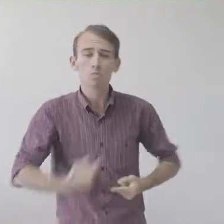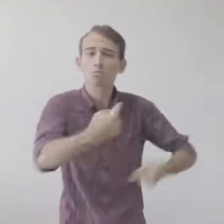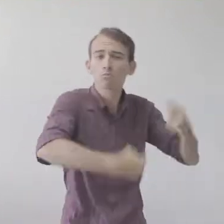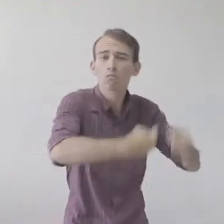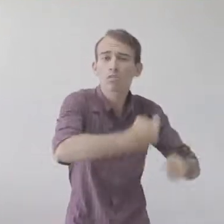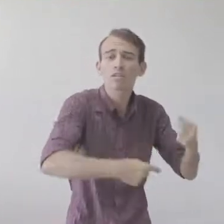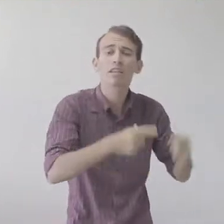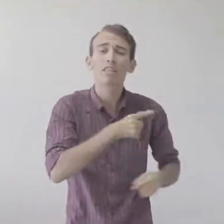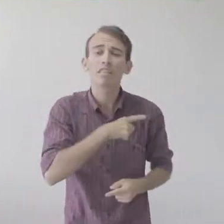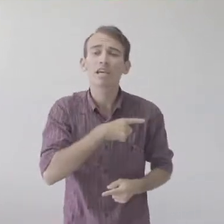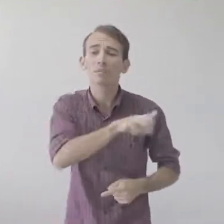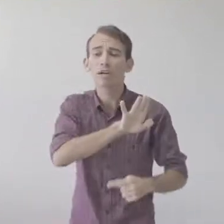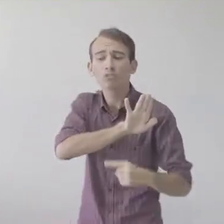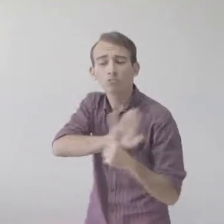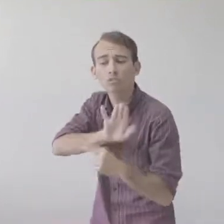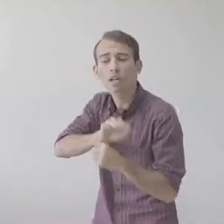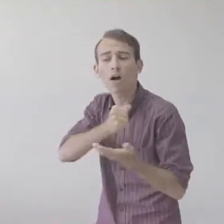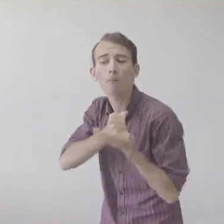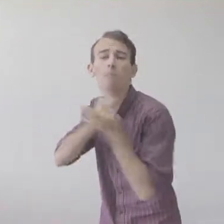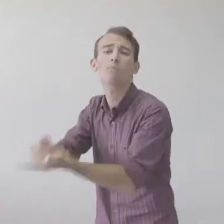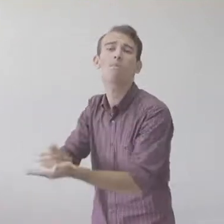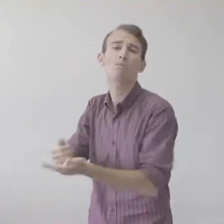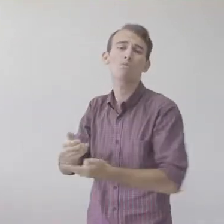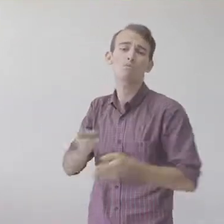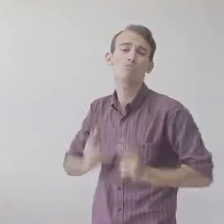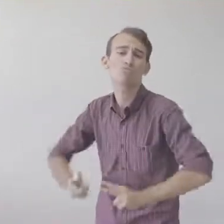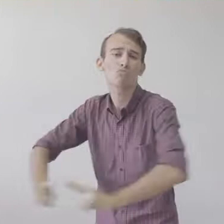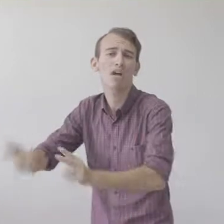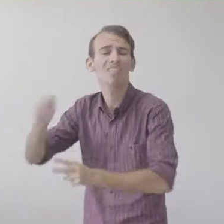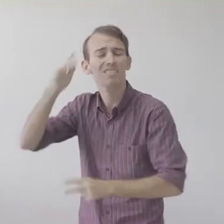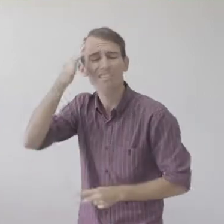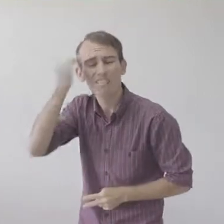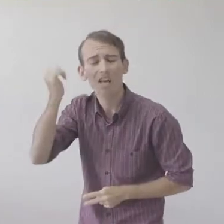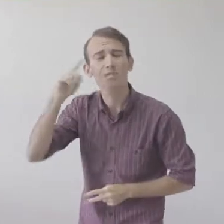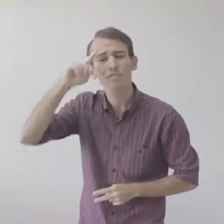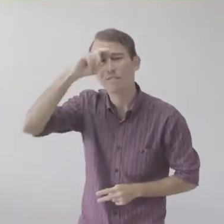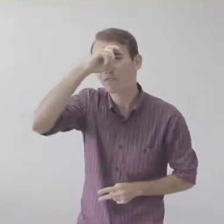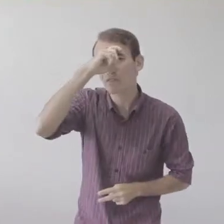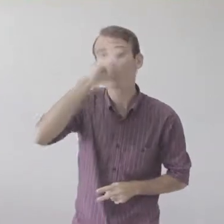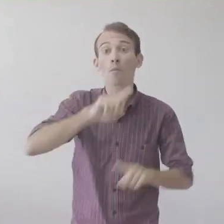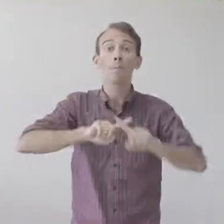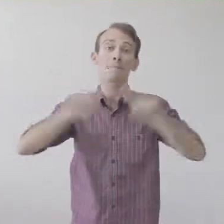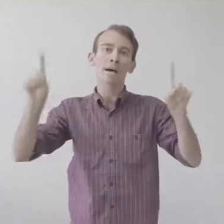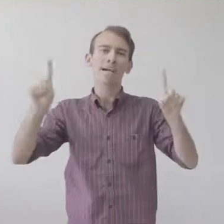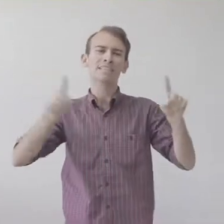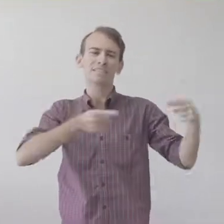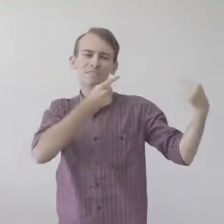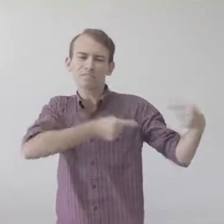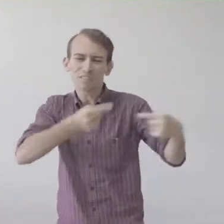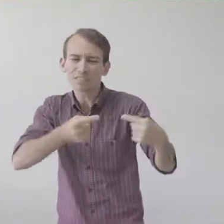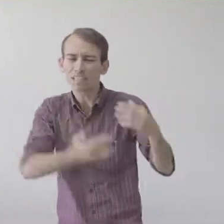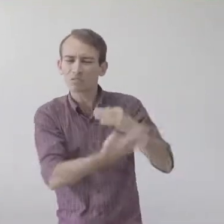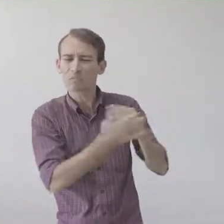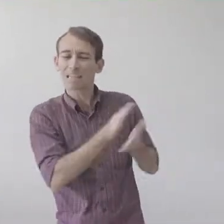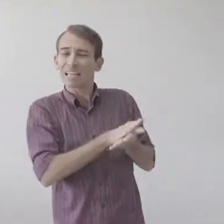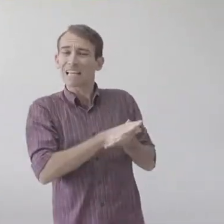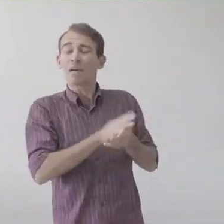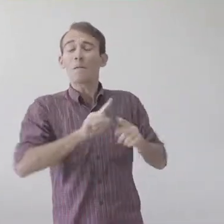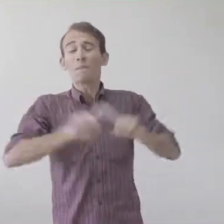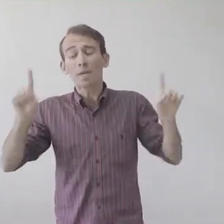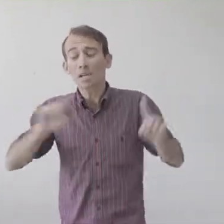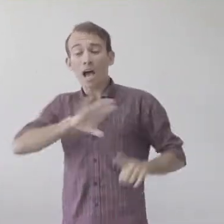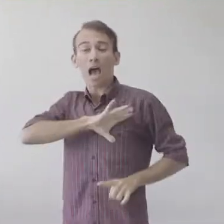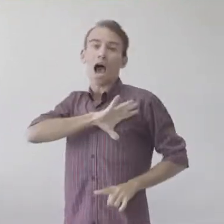de estímulos para a gente continuar o grande desafio é que o nosso amor é muito maior do que a intenção dos políticos quando